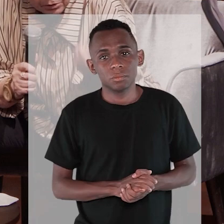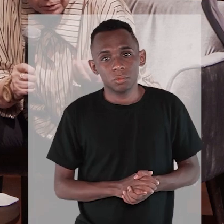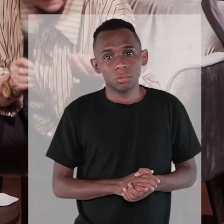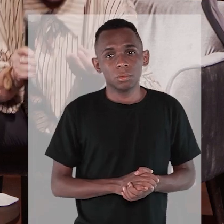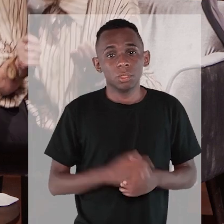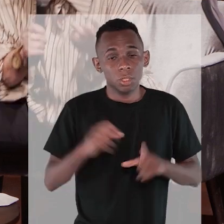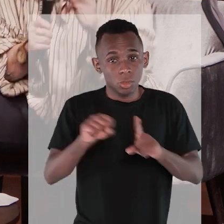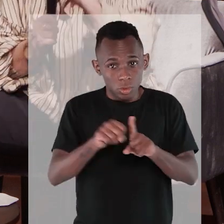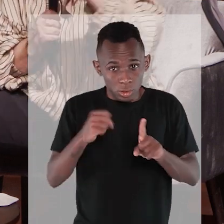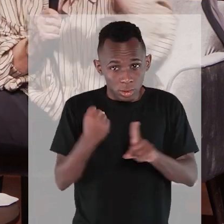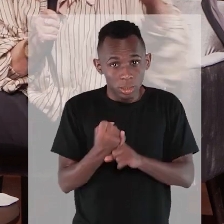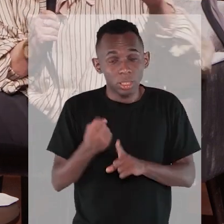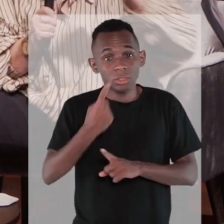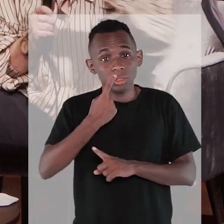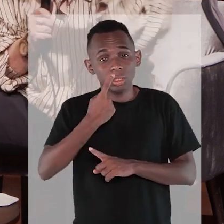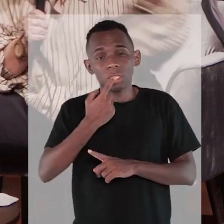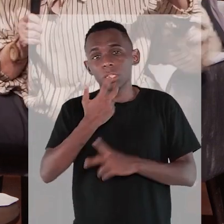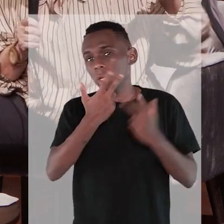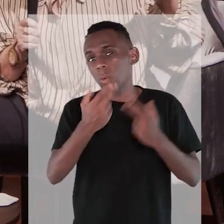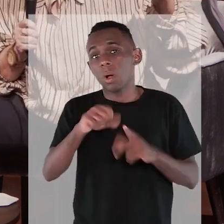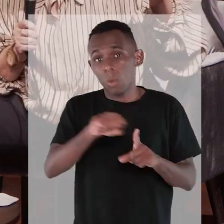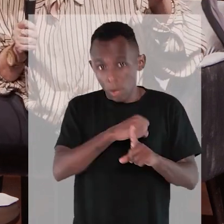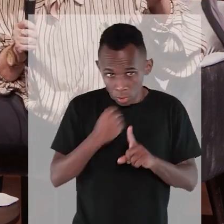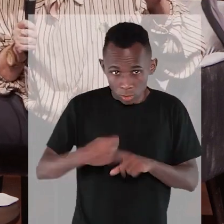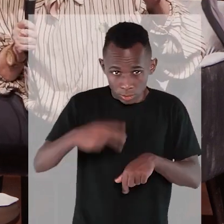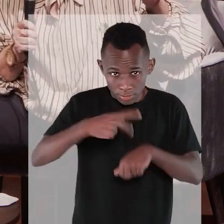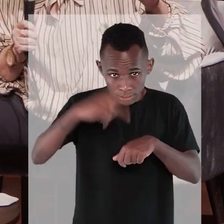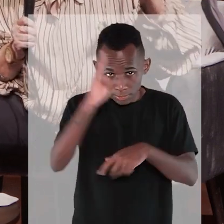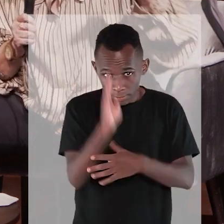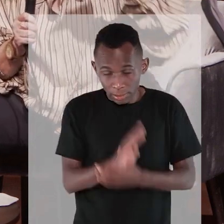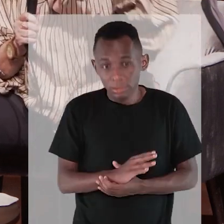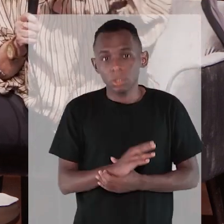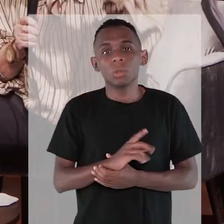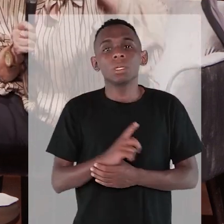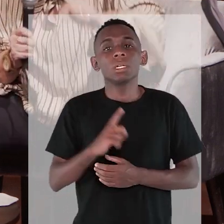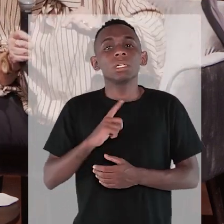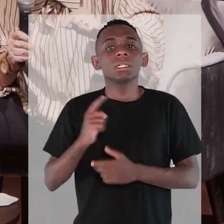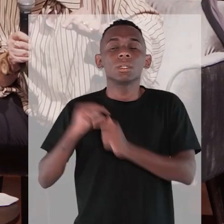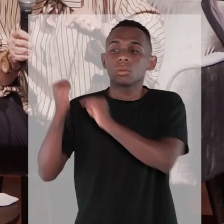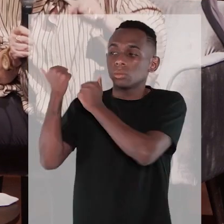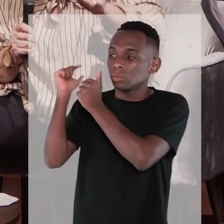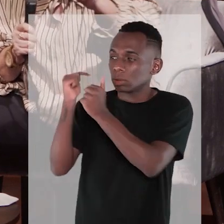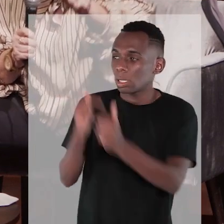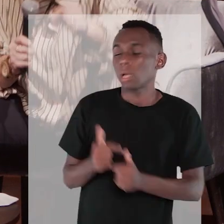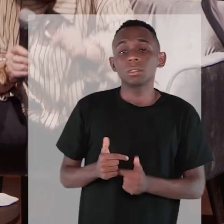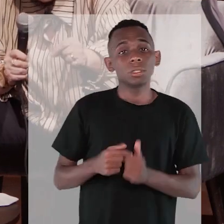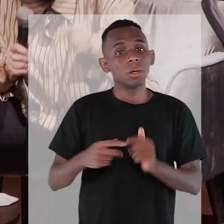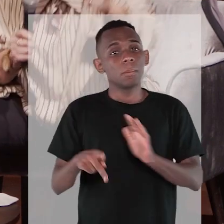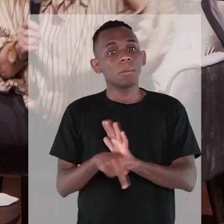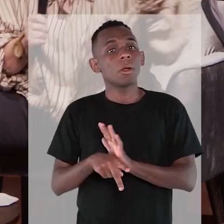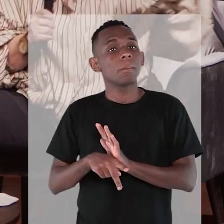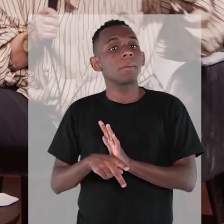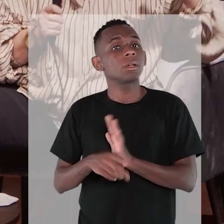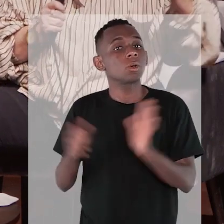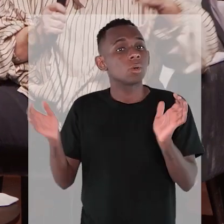sociedade como a nossa, que tem um traço hierárquico, né, de privilégio, por